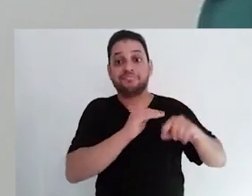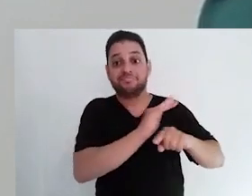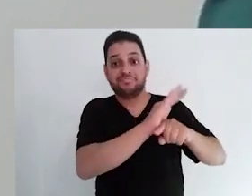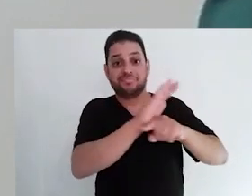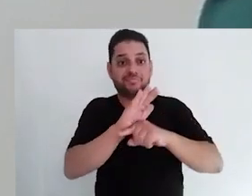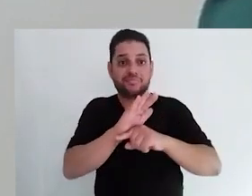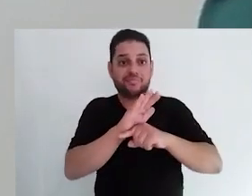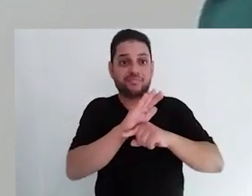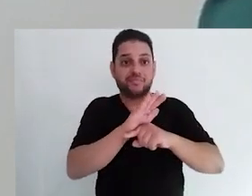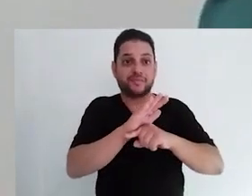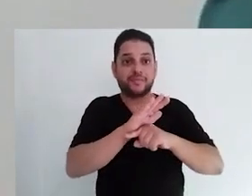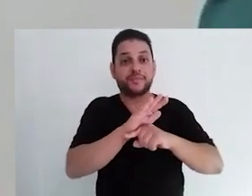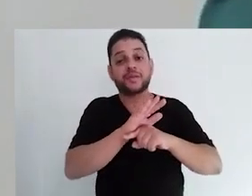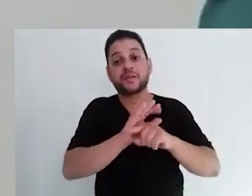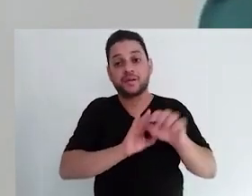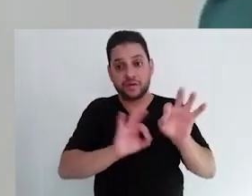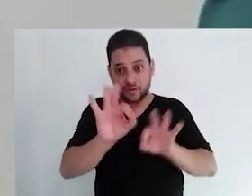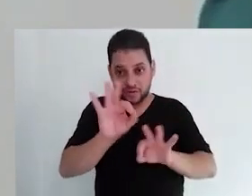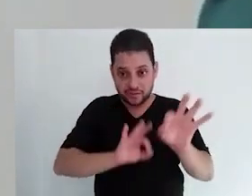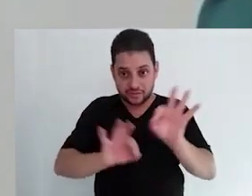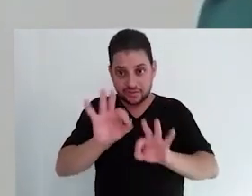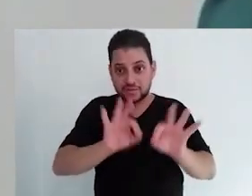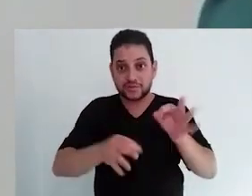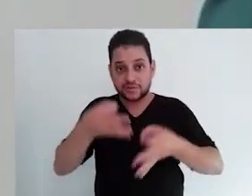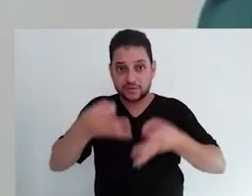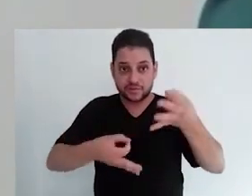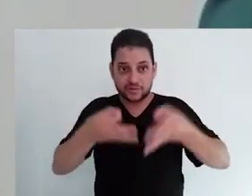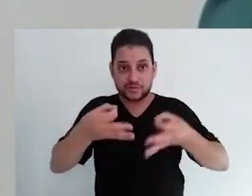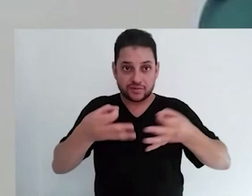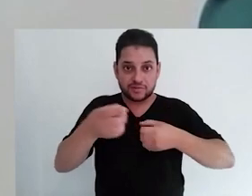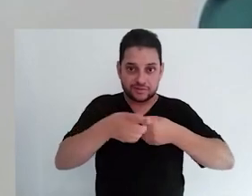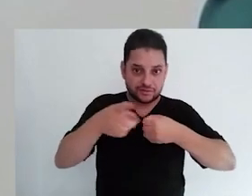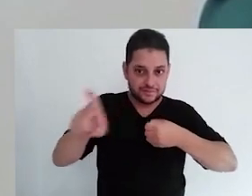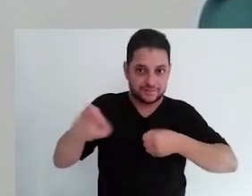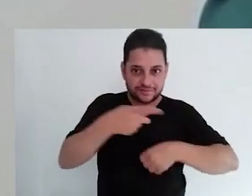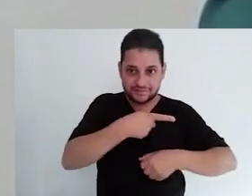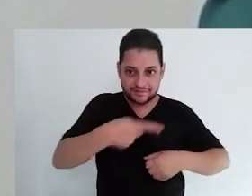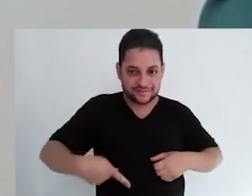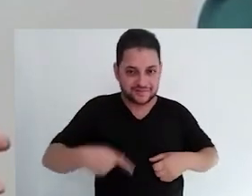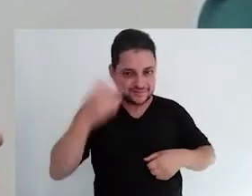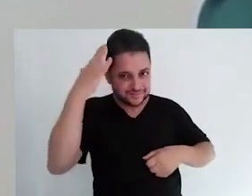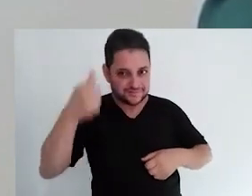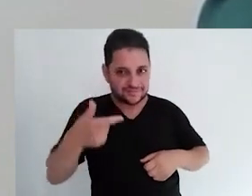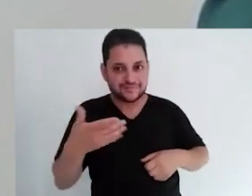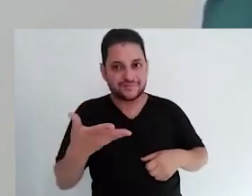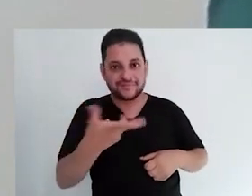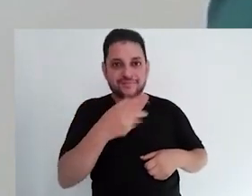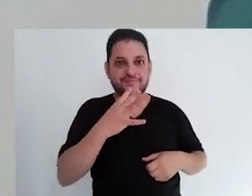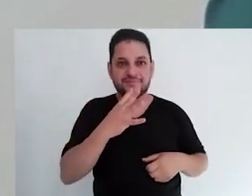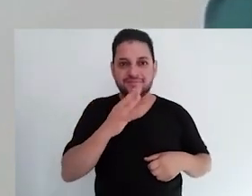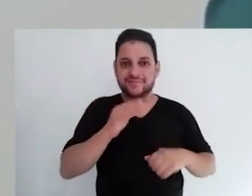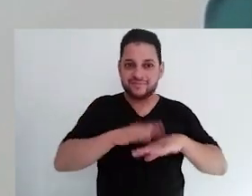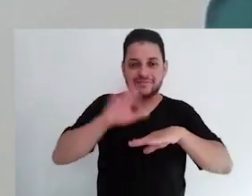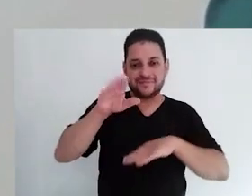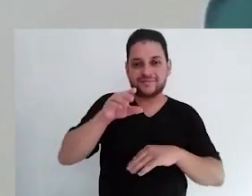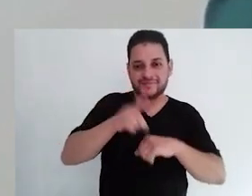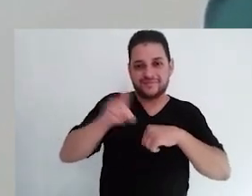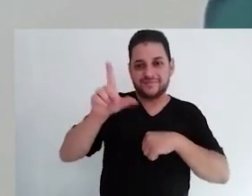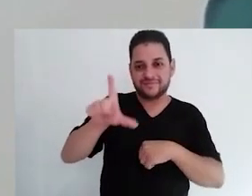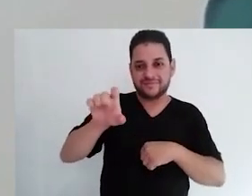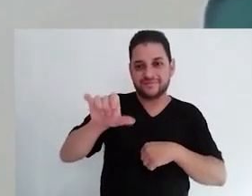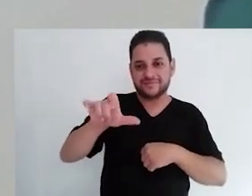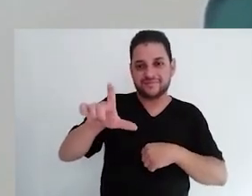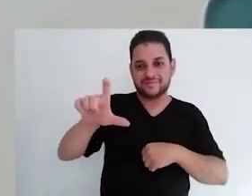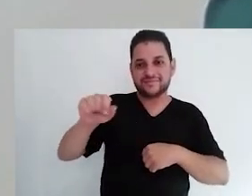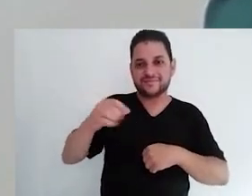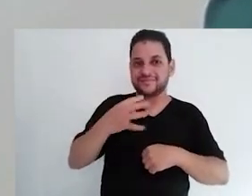organização judiciária, a doutora Adriana, que está na presidência, sabe de falar isso muito melhor do que eu agora, a doutora Leila, que esteve muito tempo nesse trabalho que a